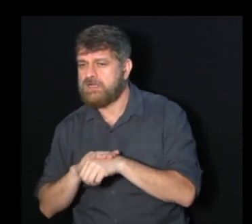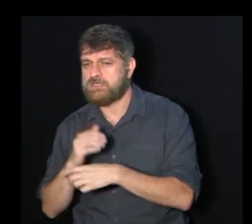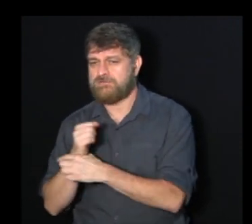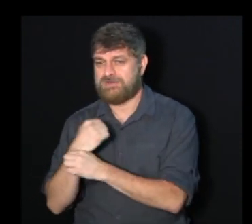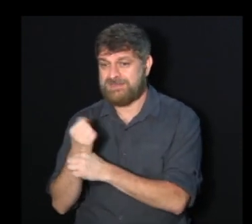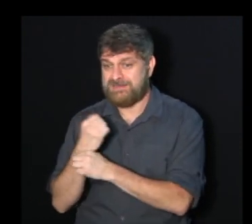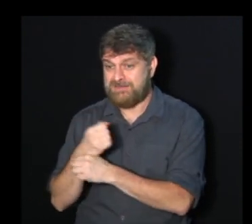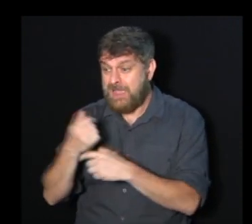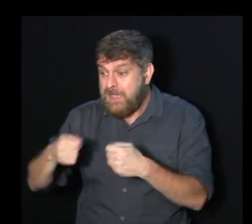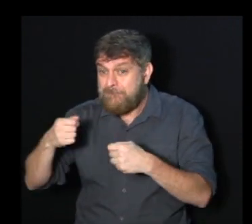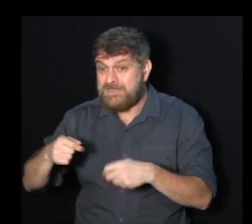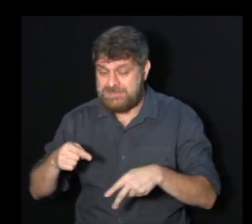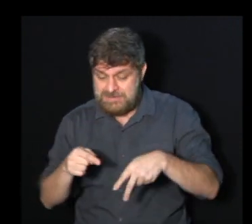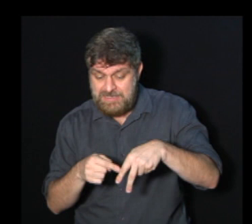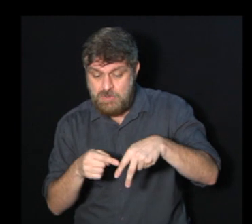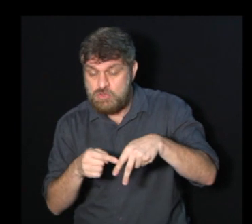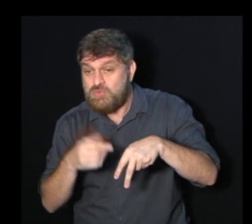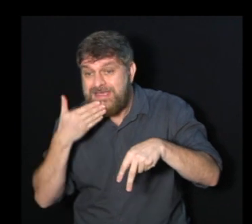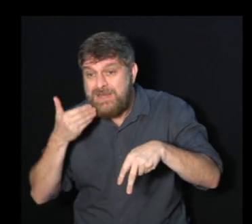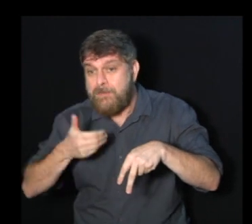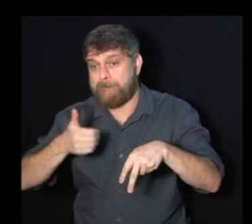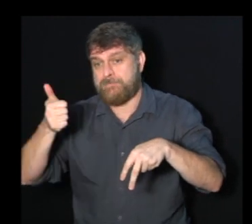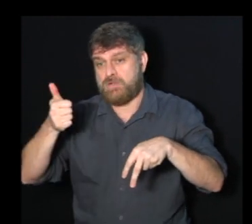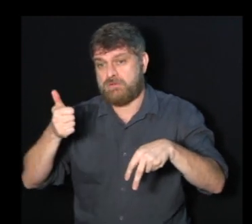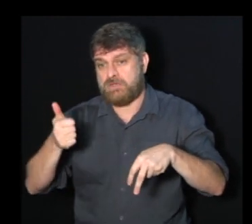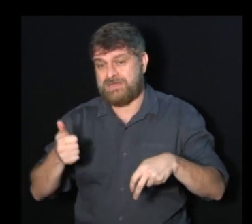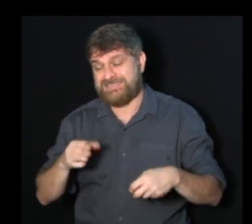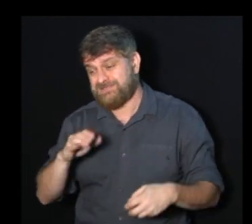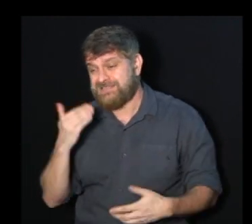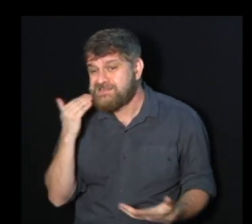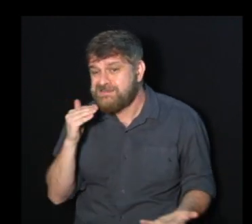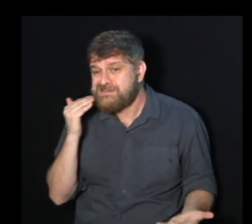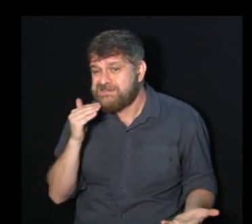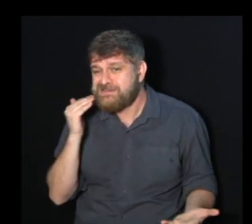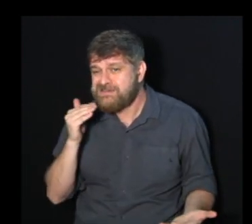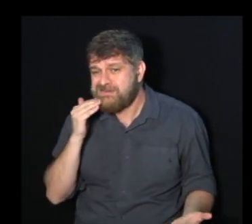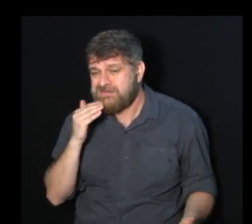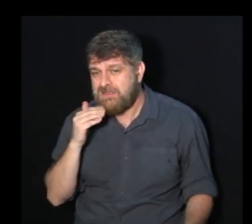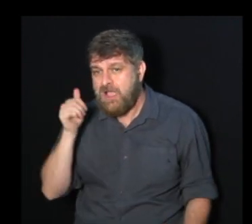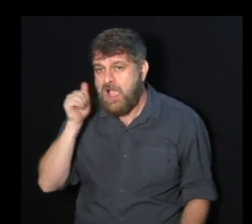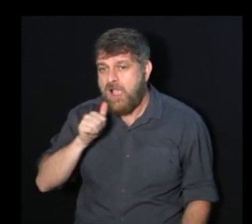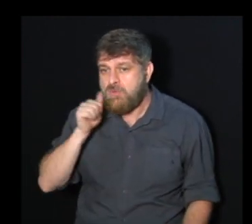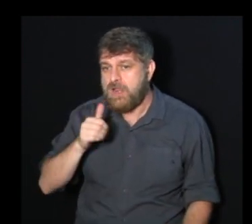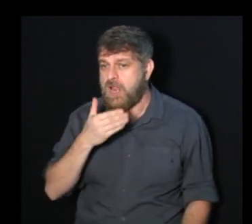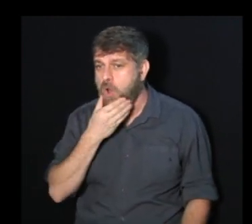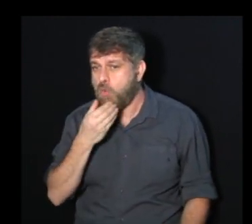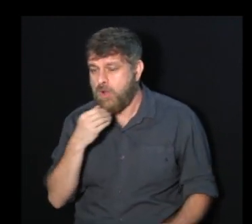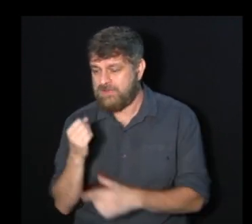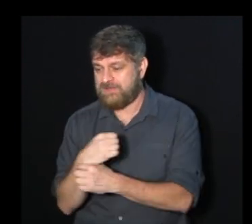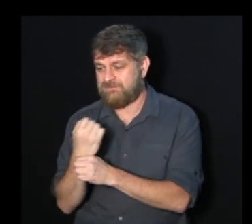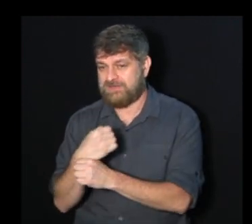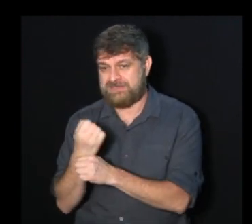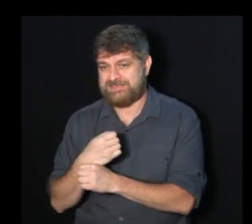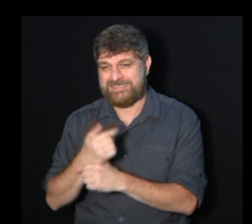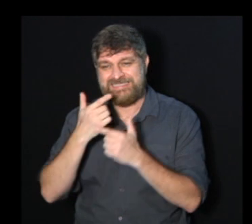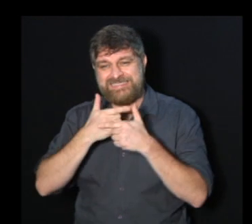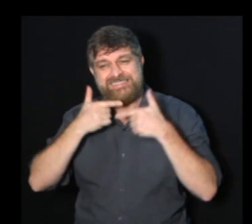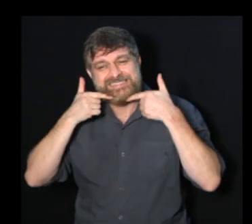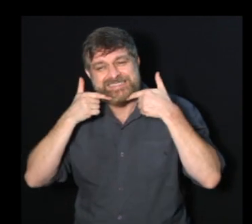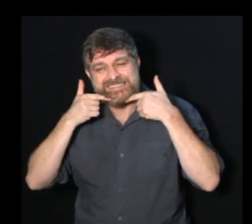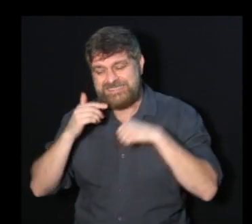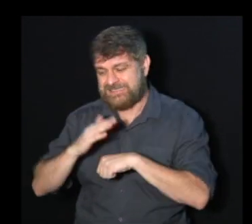não tiver resultado, para mim não adianta, está sendo falho. Então a mocinha, o rapaz da fisioterapia, não adianta ele só ser bonzinho,